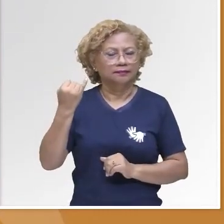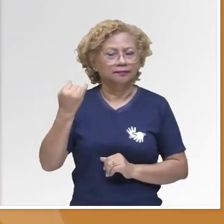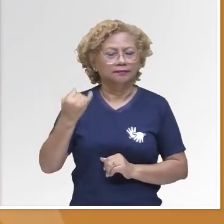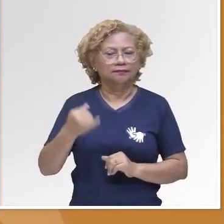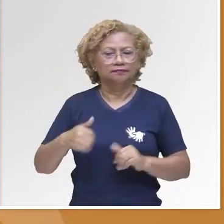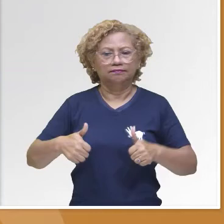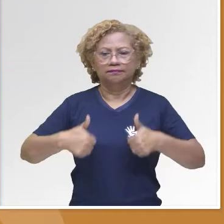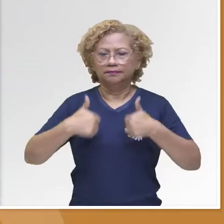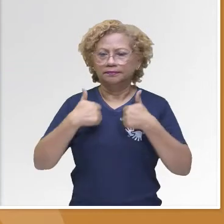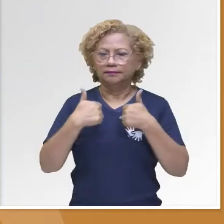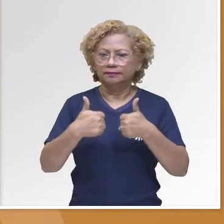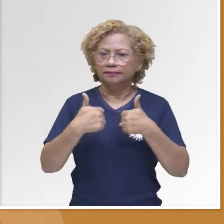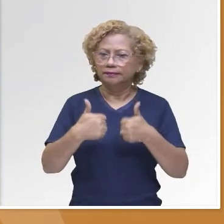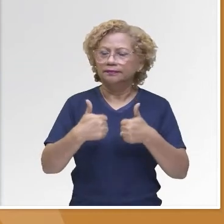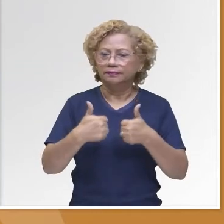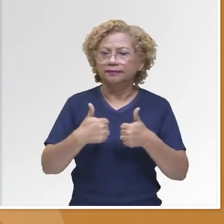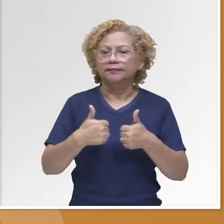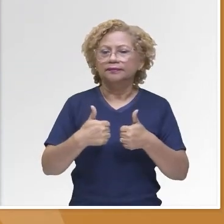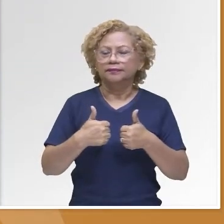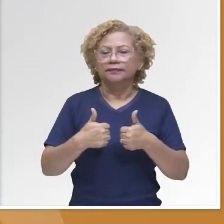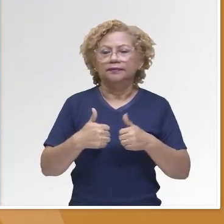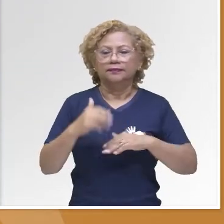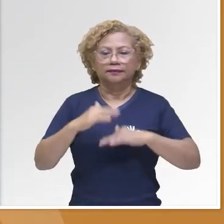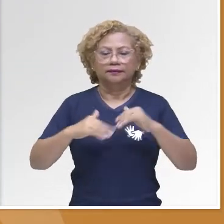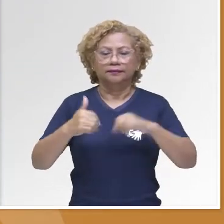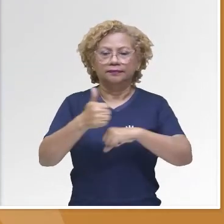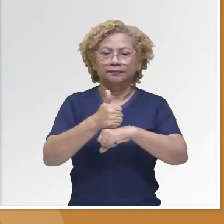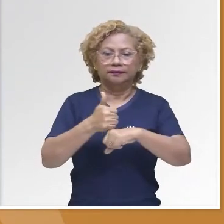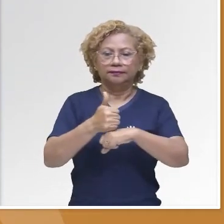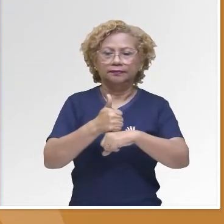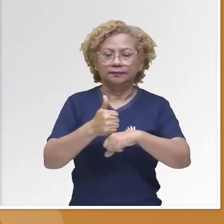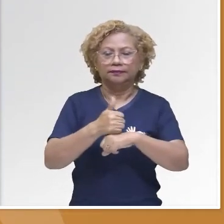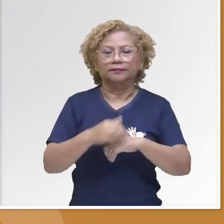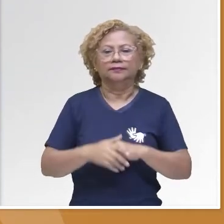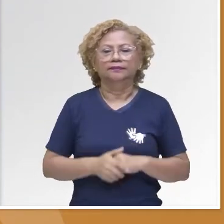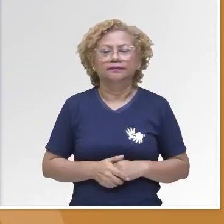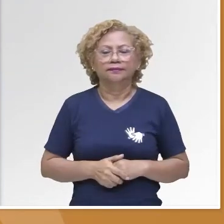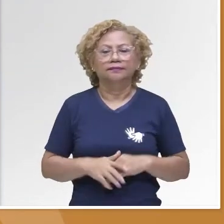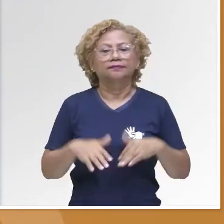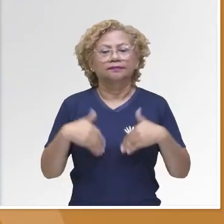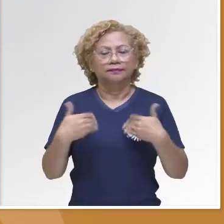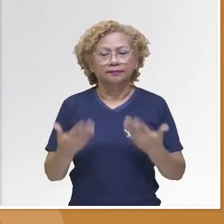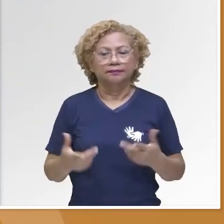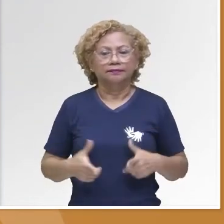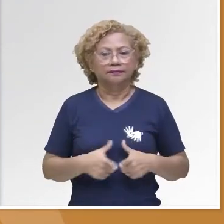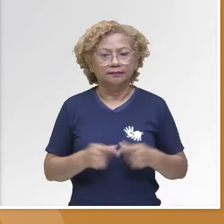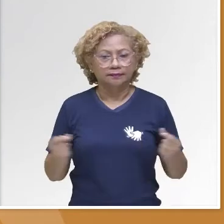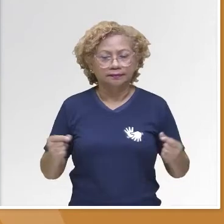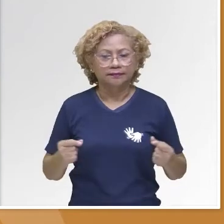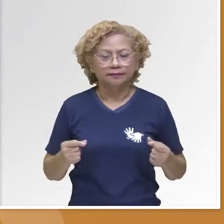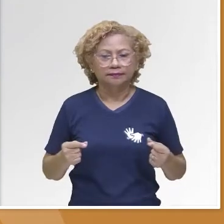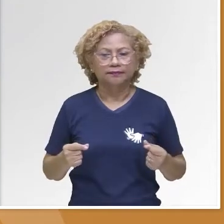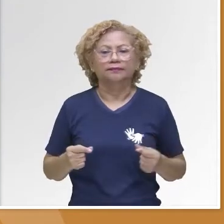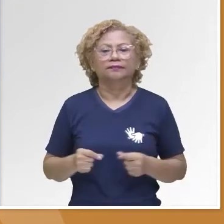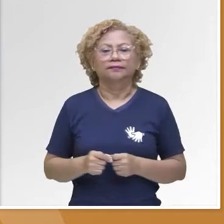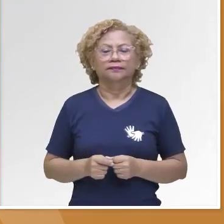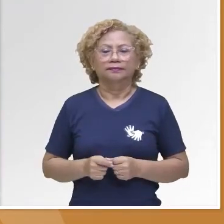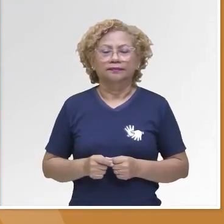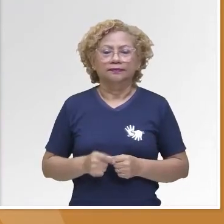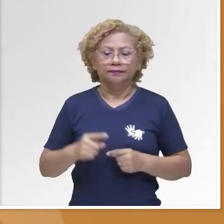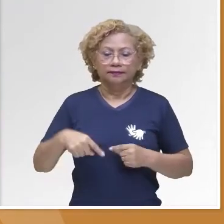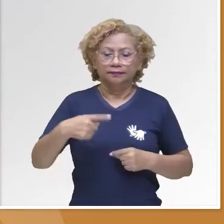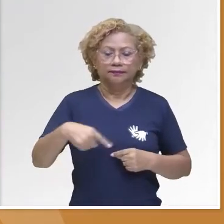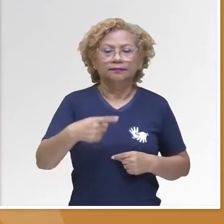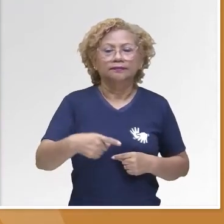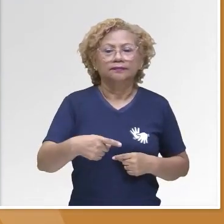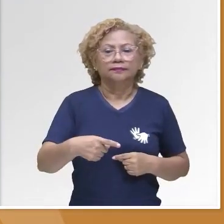obra será maior. Então, a era Meiji no Japão veio justamente para trazer esse